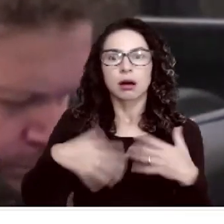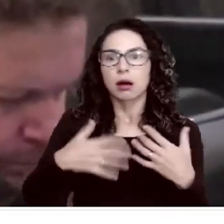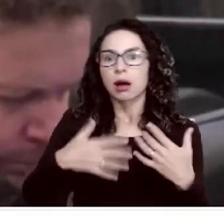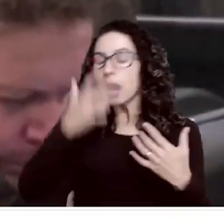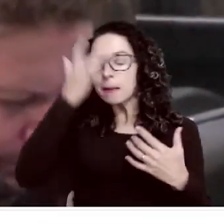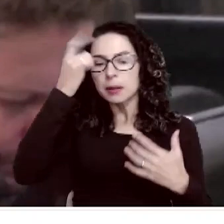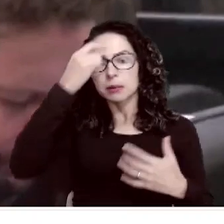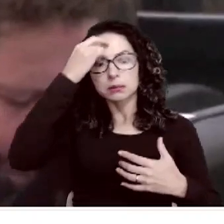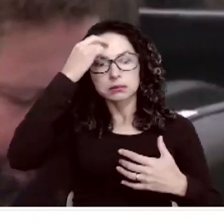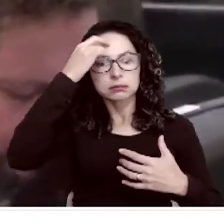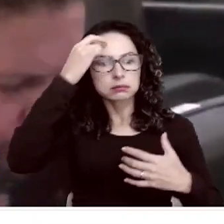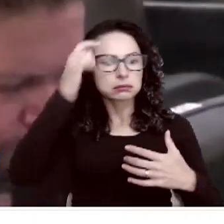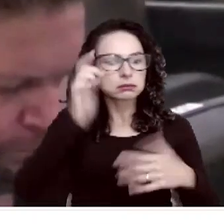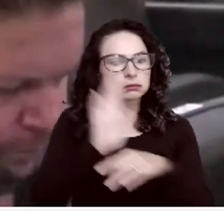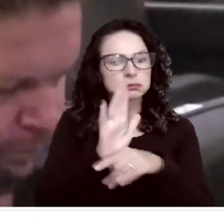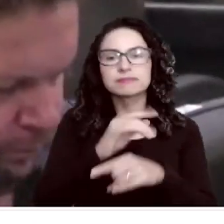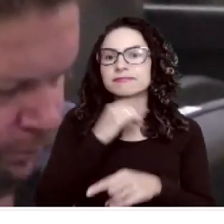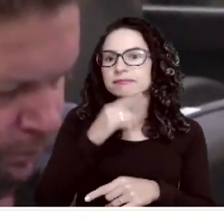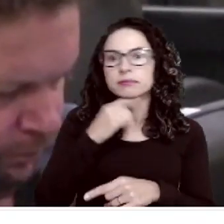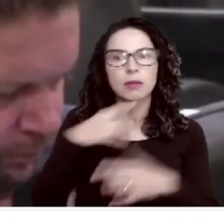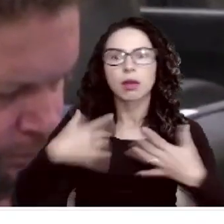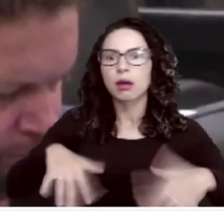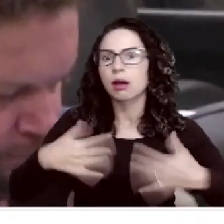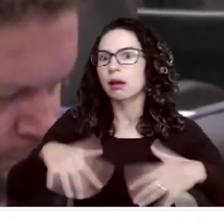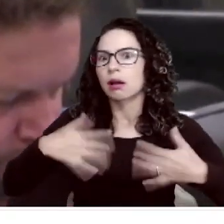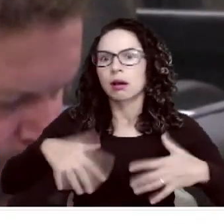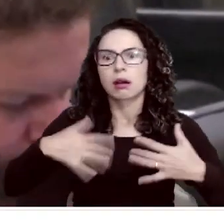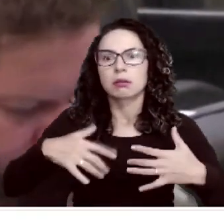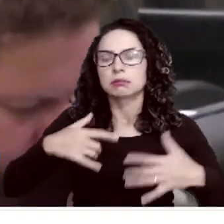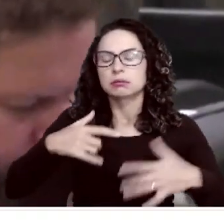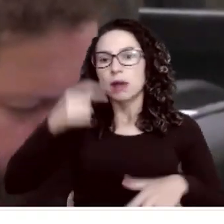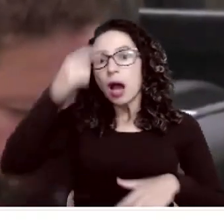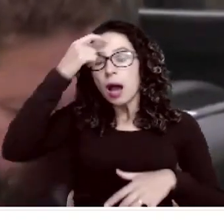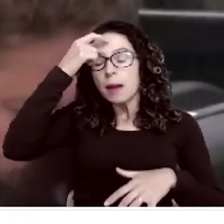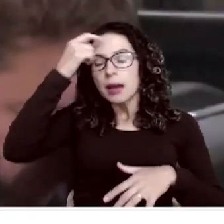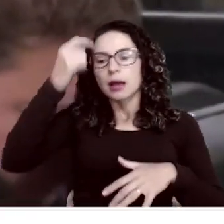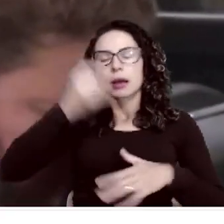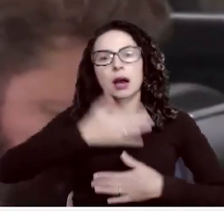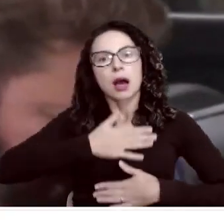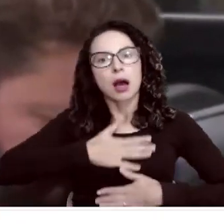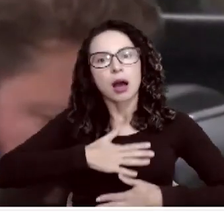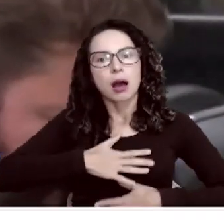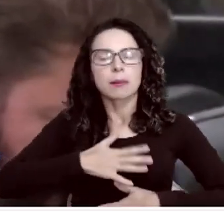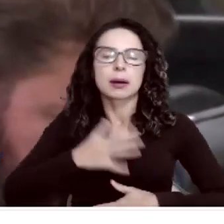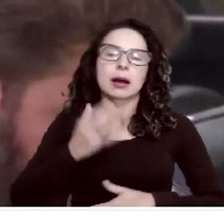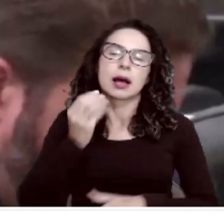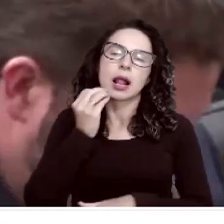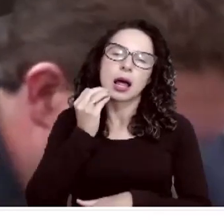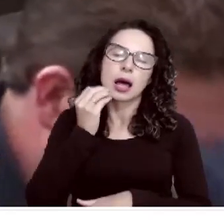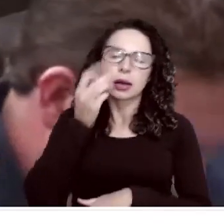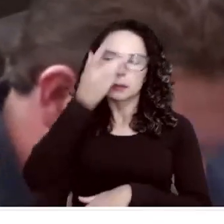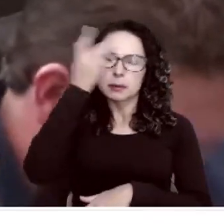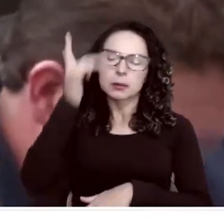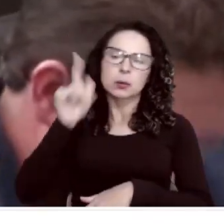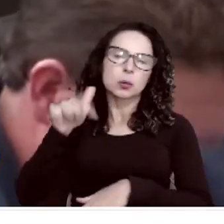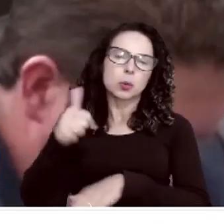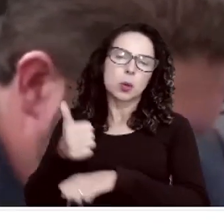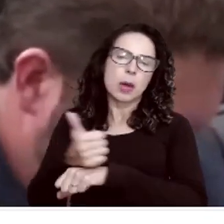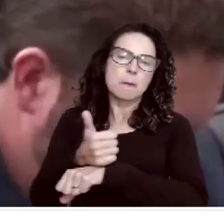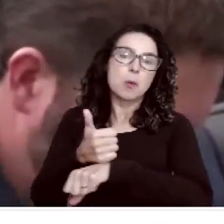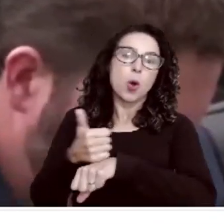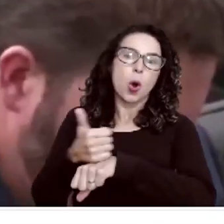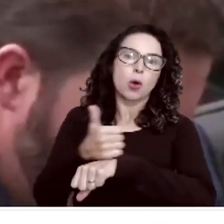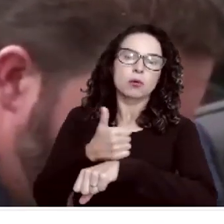cena. E a razão saindo de cena, é lógico que ninguém é profissional para ter a frieza